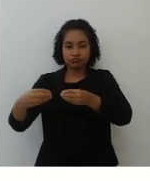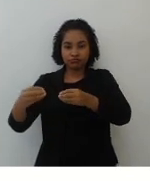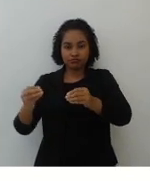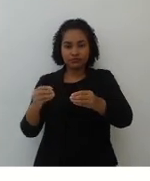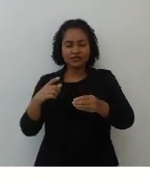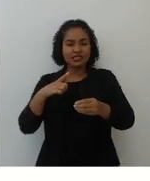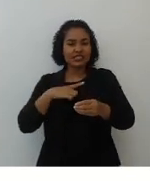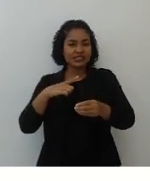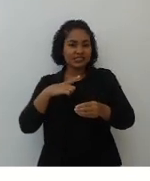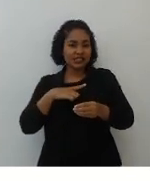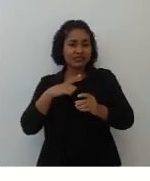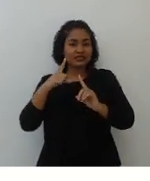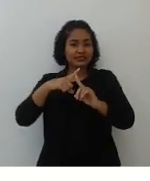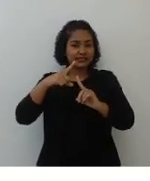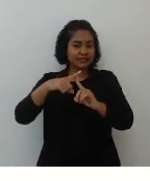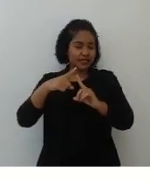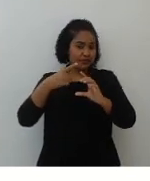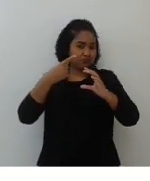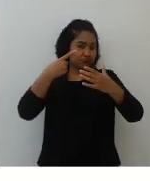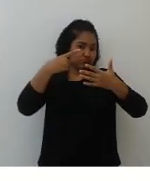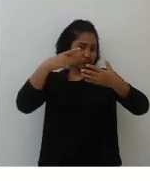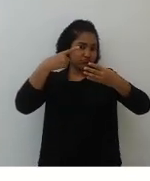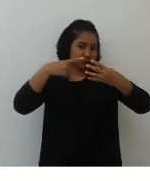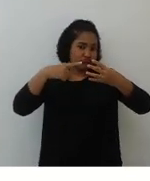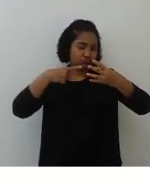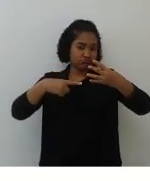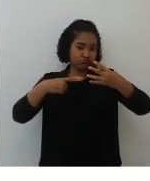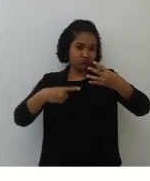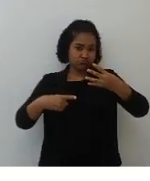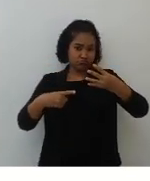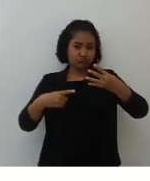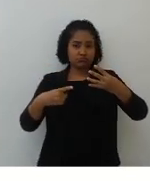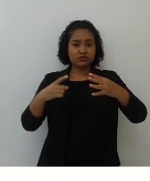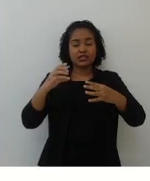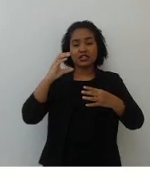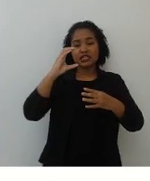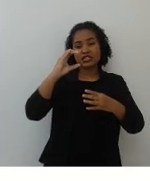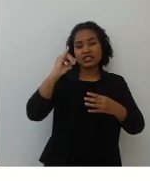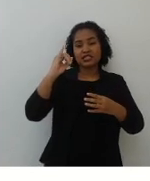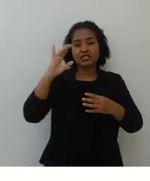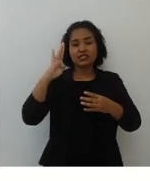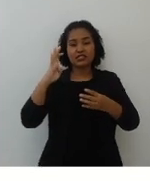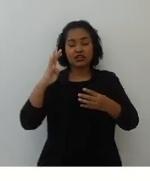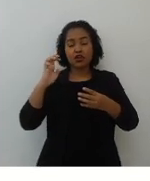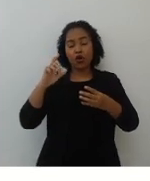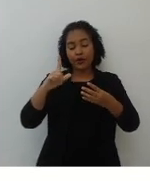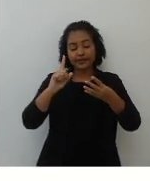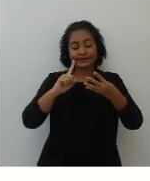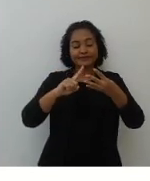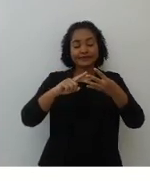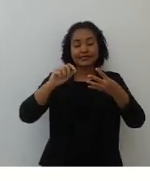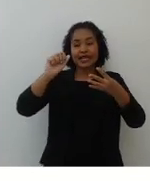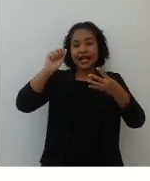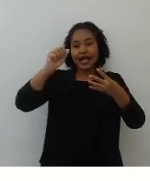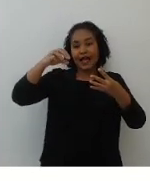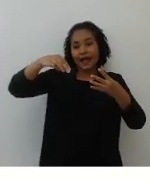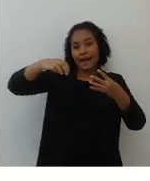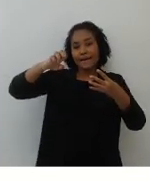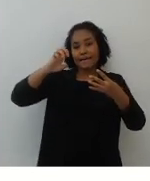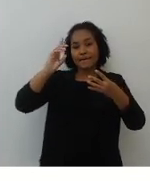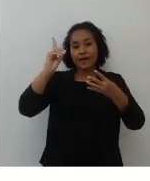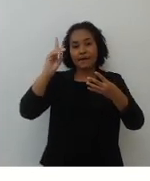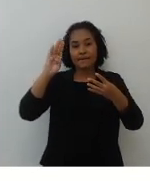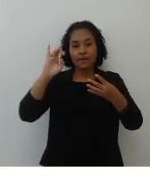de deslocamento que as células realizam, que é o movimento cicloide, o movimento ameboide. O movimento cicloide já faz lembrar o quê?